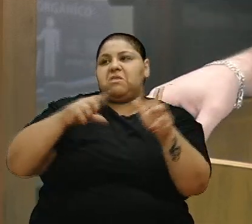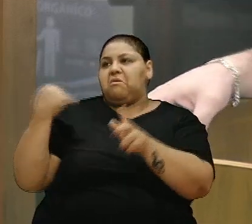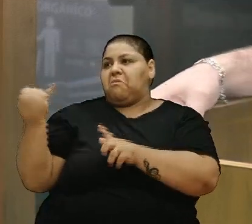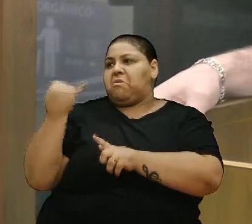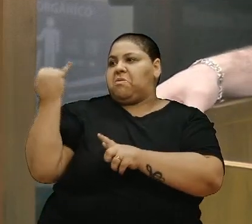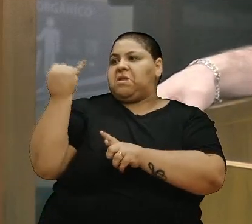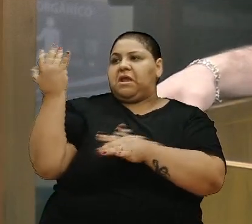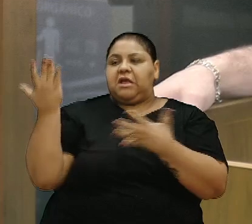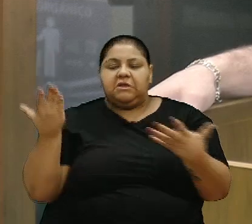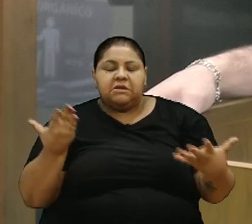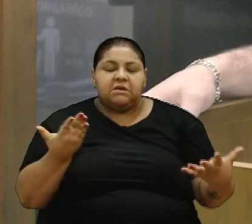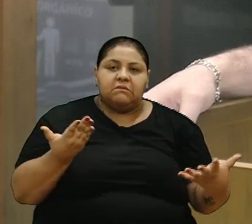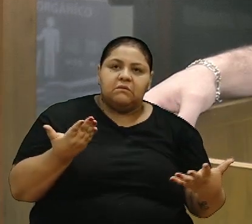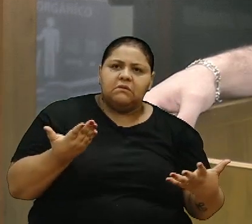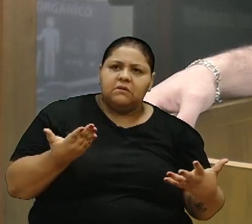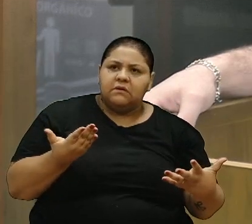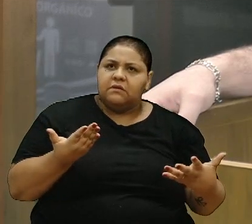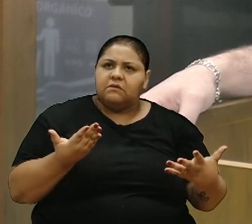e relevância,